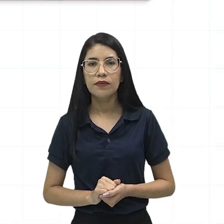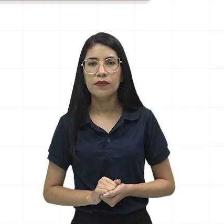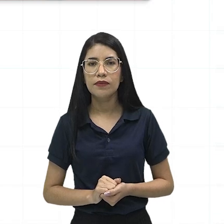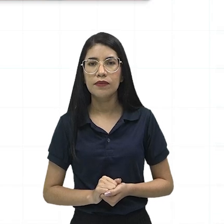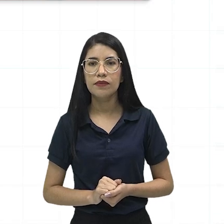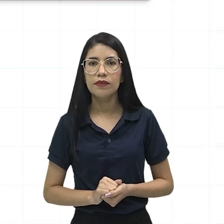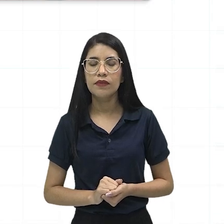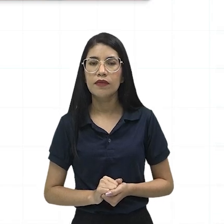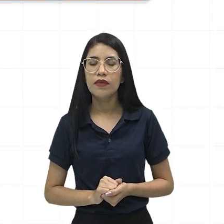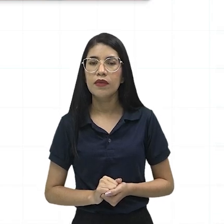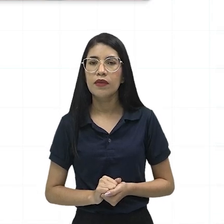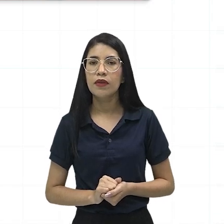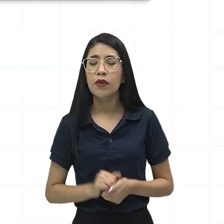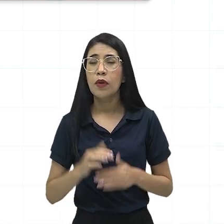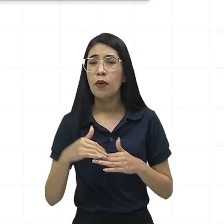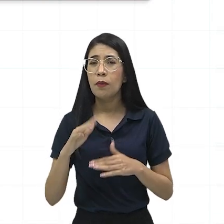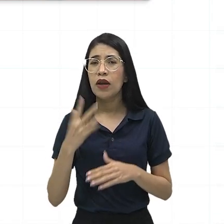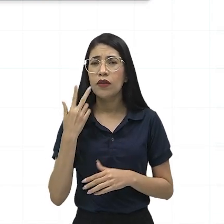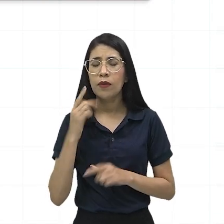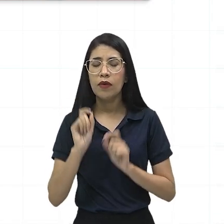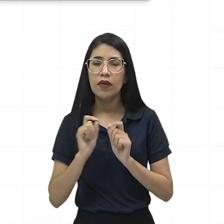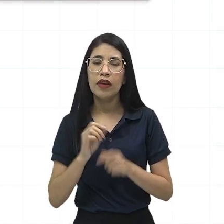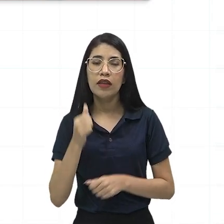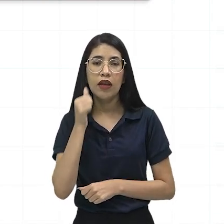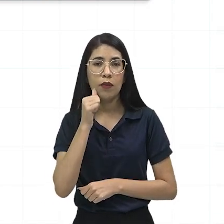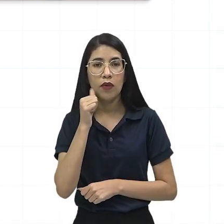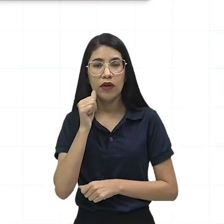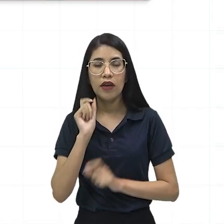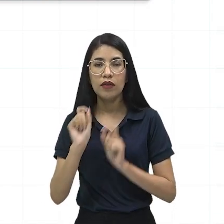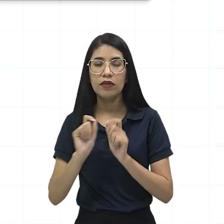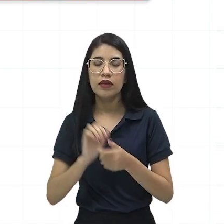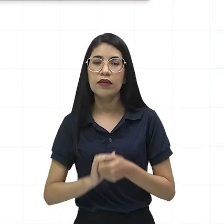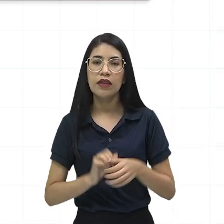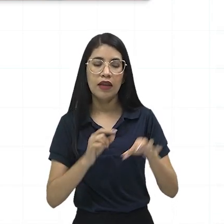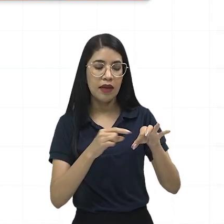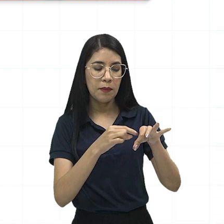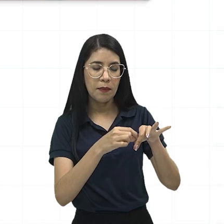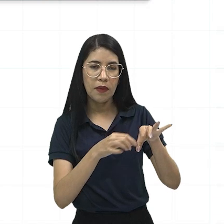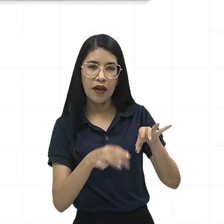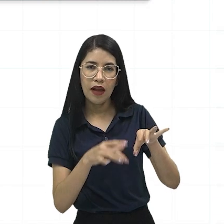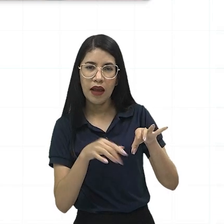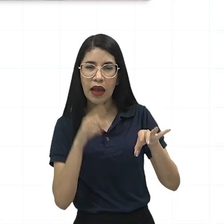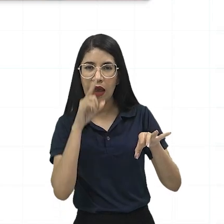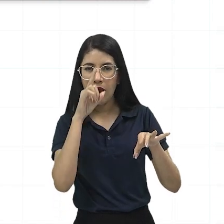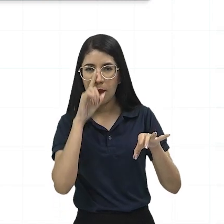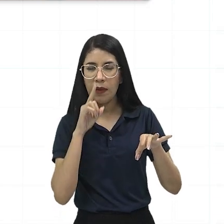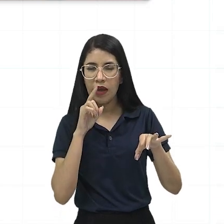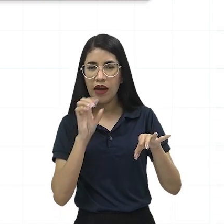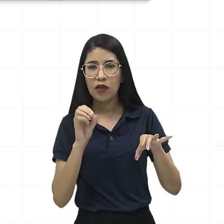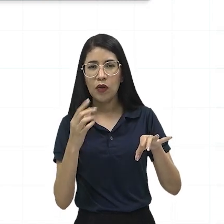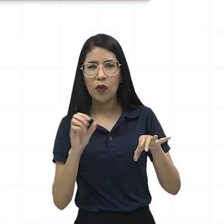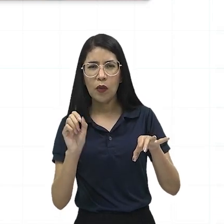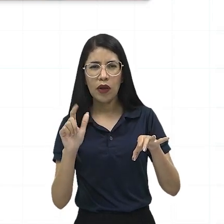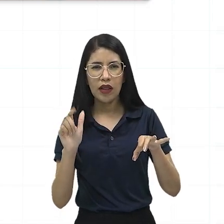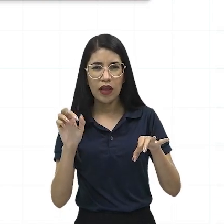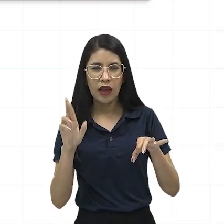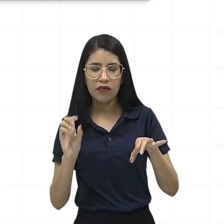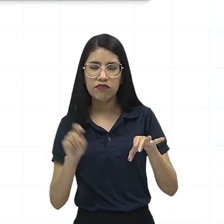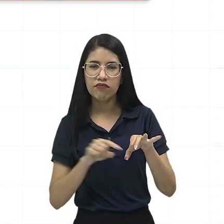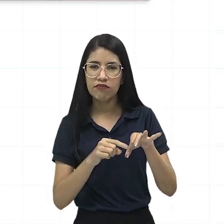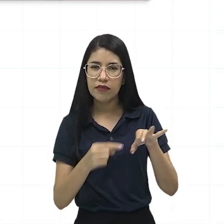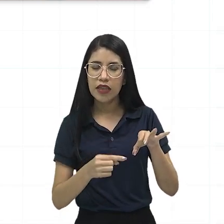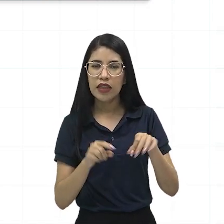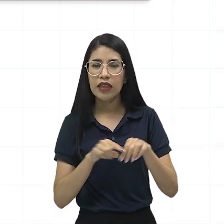aí os sintomas mais comuns nas mulheres, como corrimento amarelado ou claro,